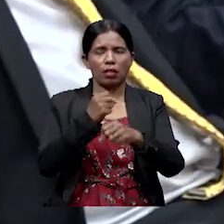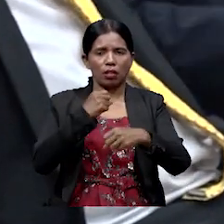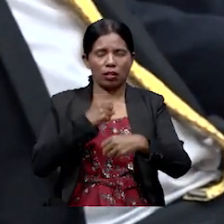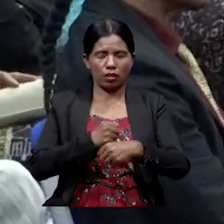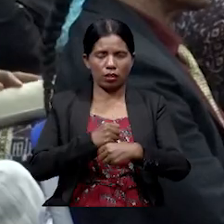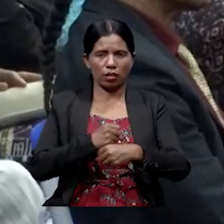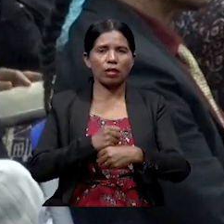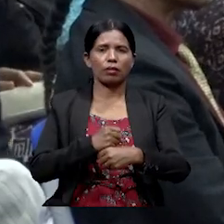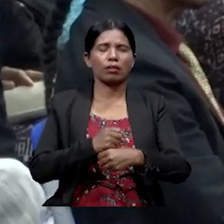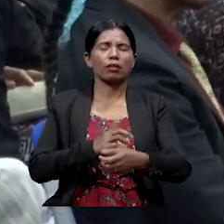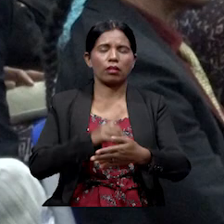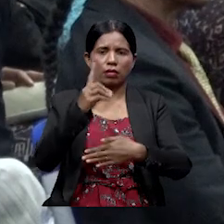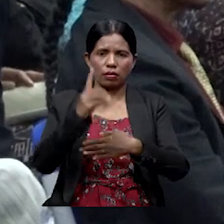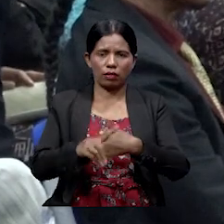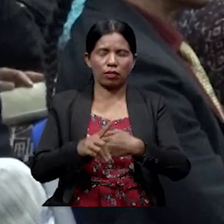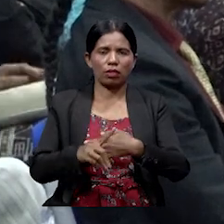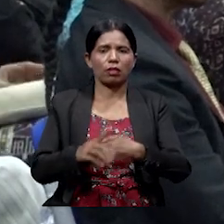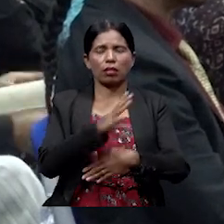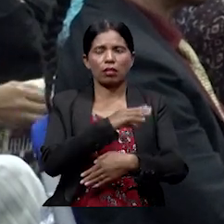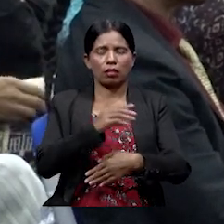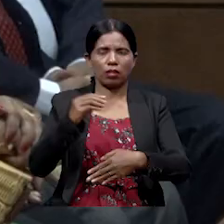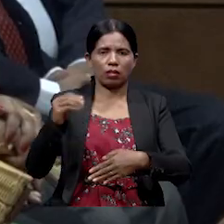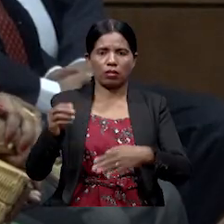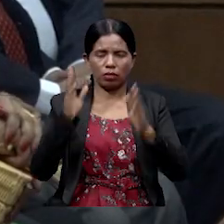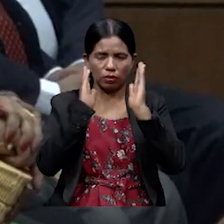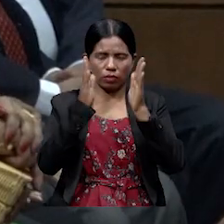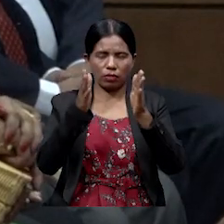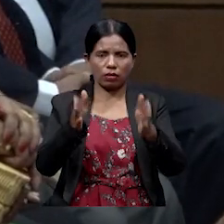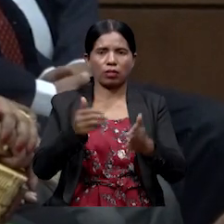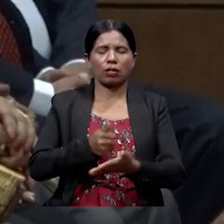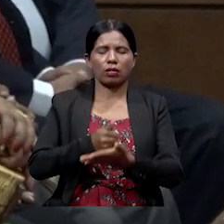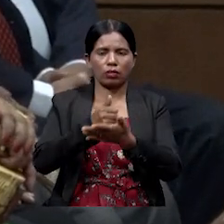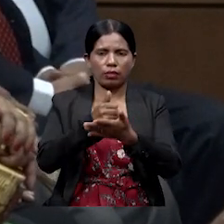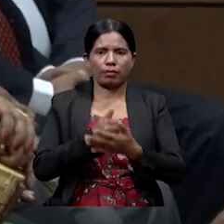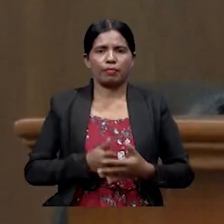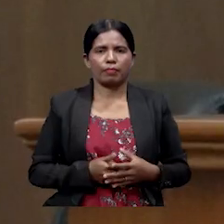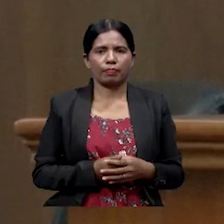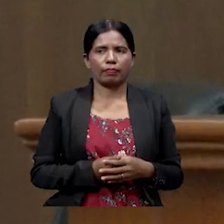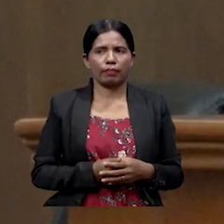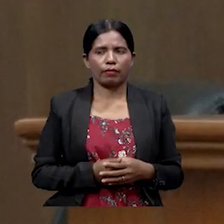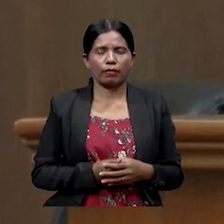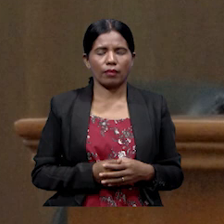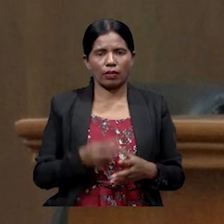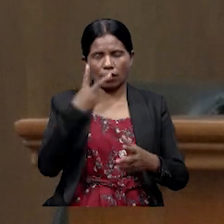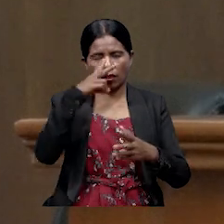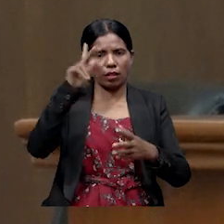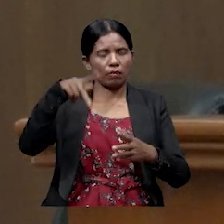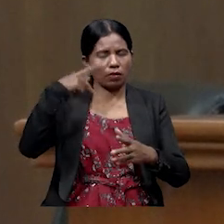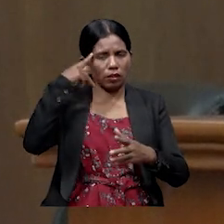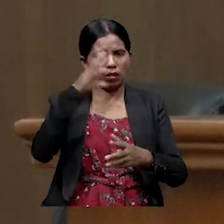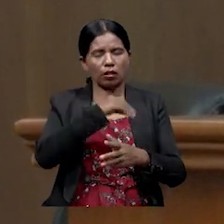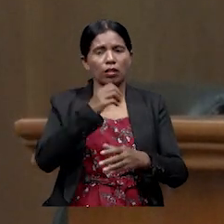sociedade justa, pacífica, próspera, solidária e fraterna. A evolução política,